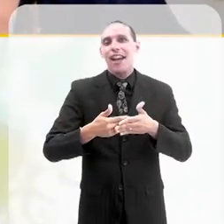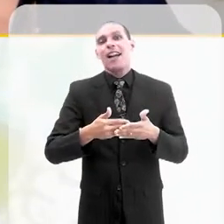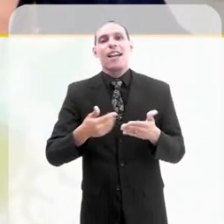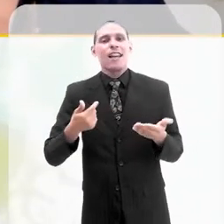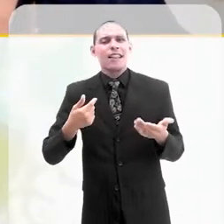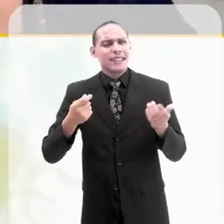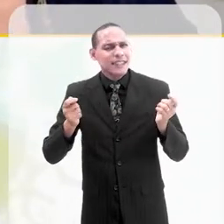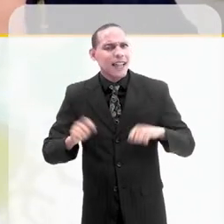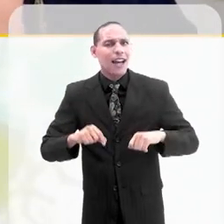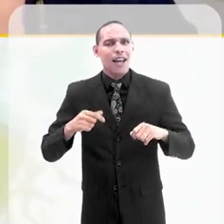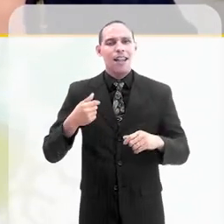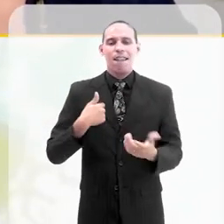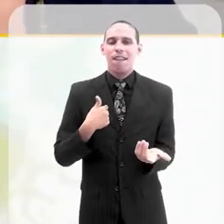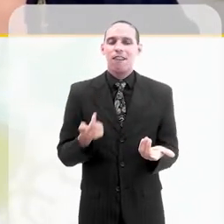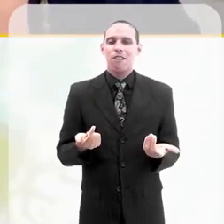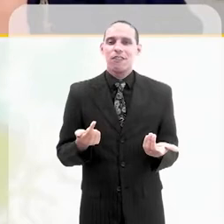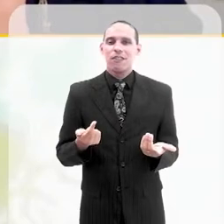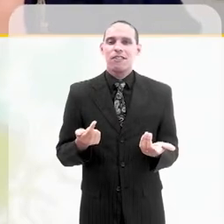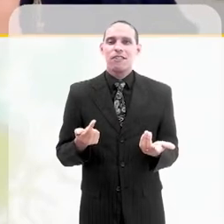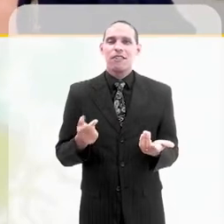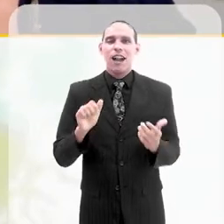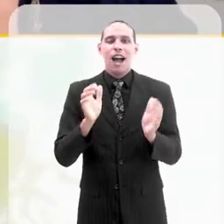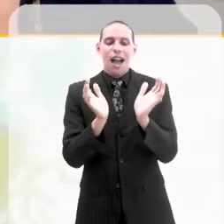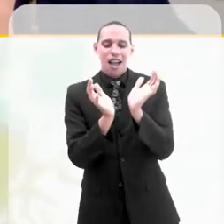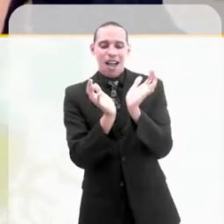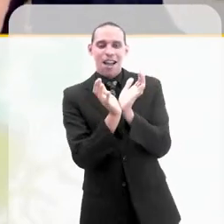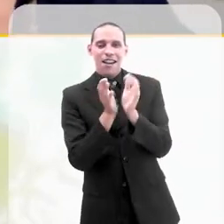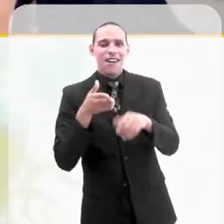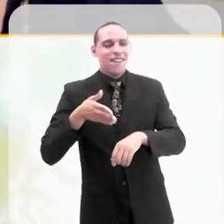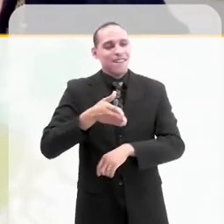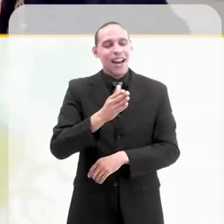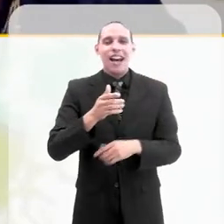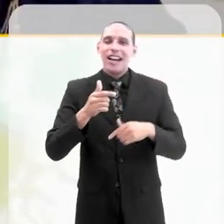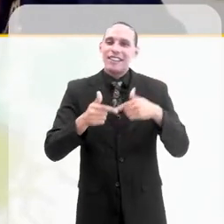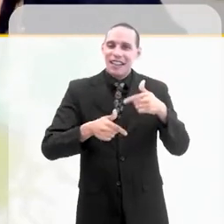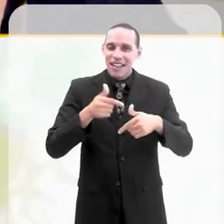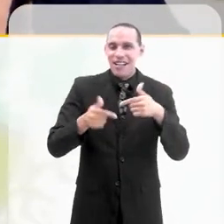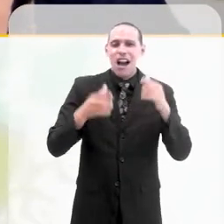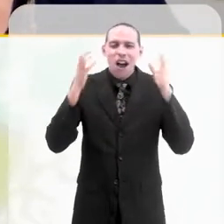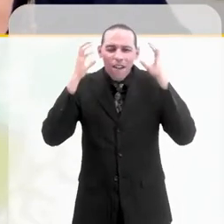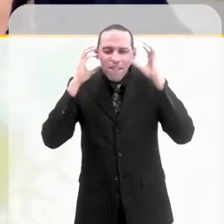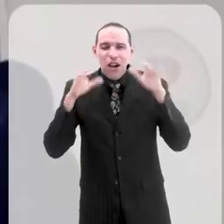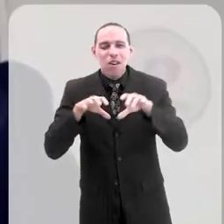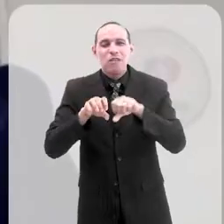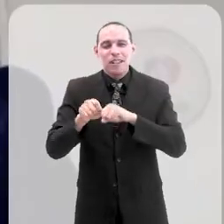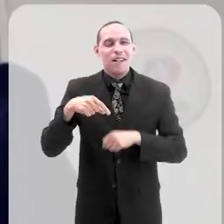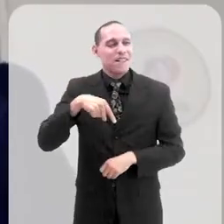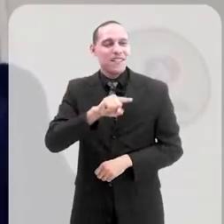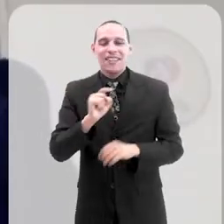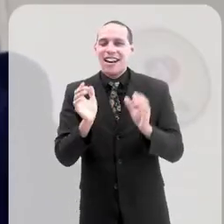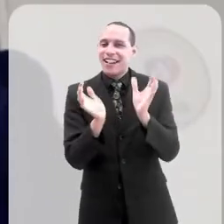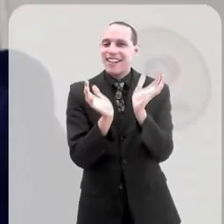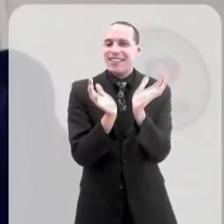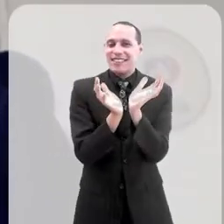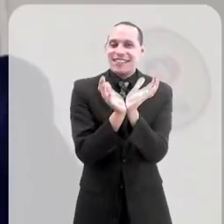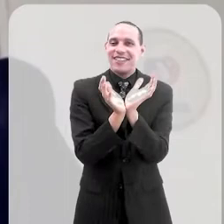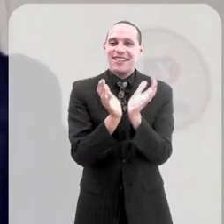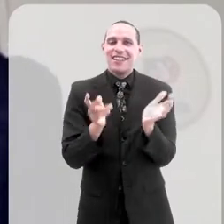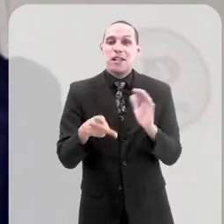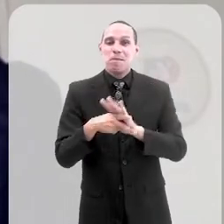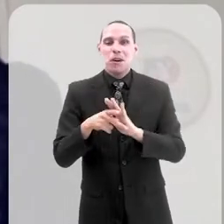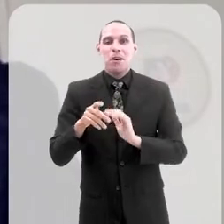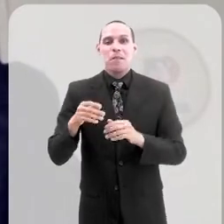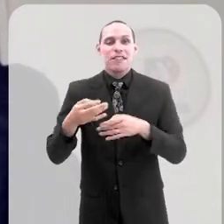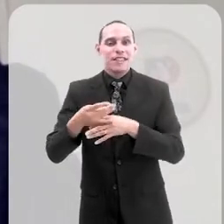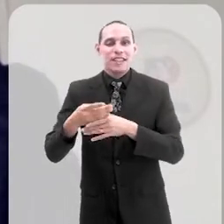tive a oportunidade para ir para trabalhar numa APAE, né? Fonoaudióloga, recém-formada, vou para uma APAE. Eu saí